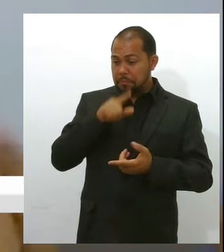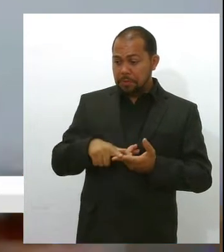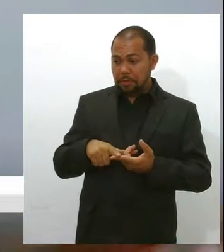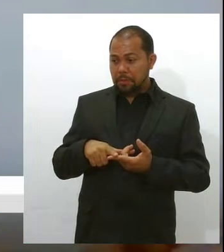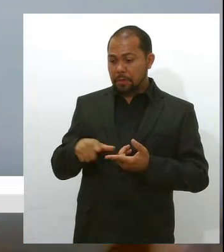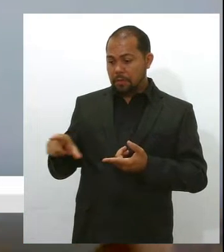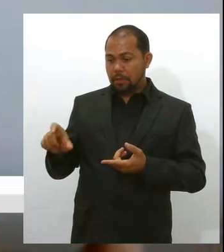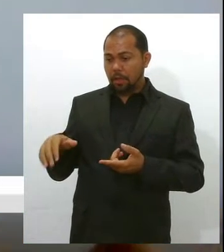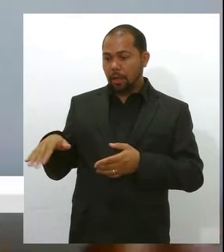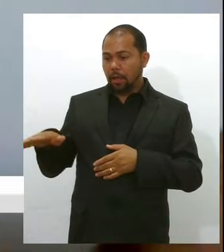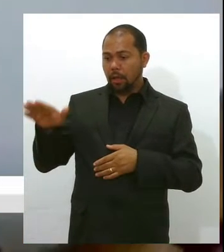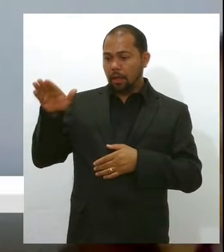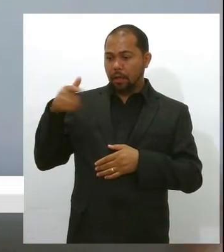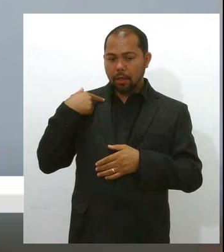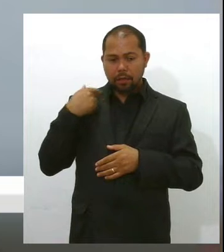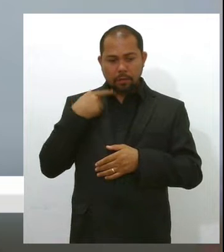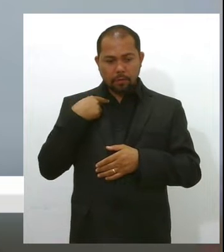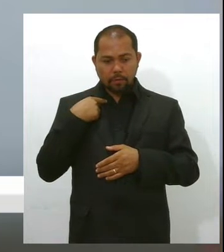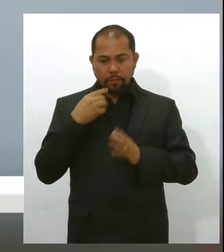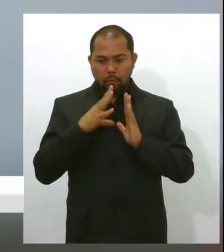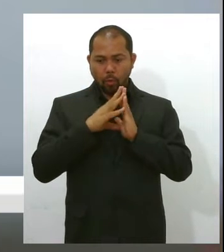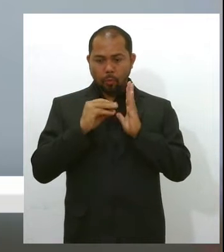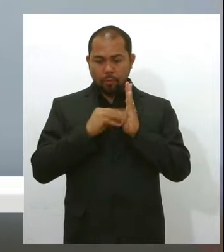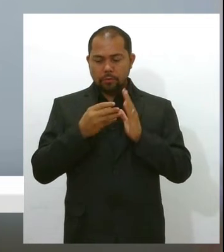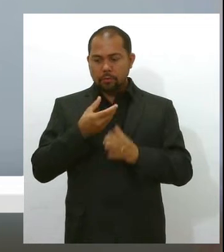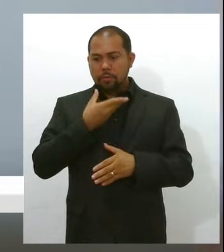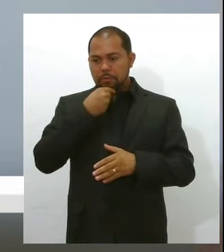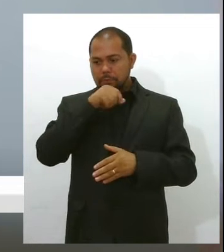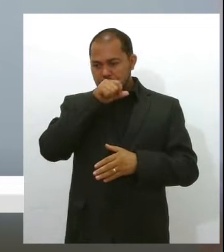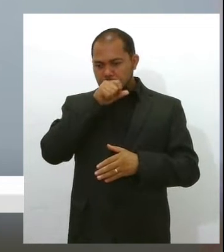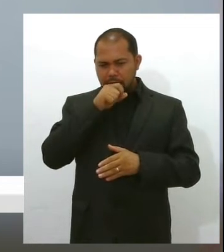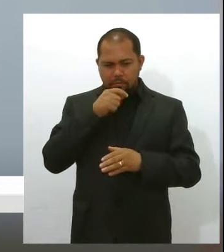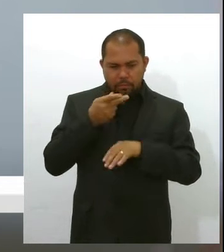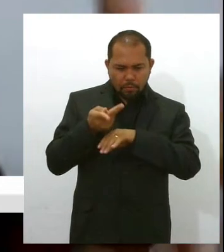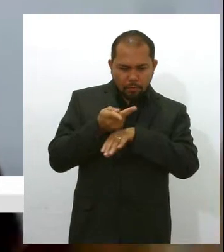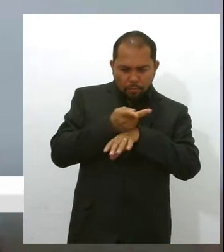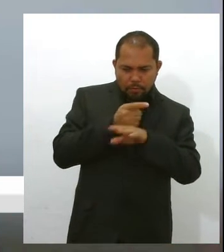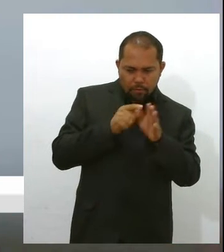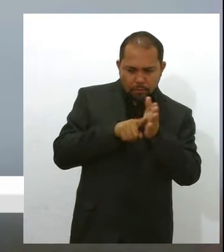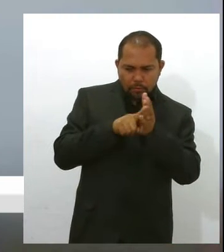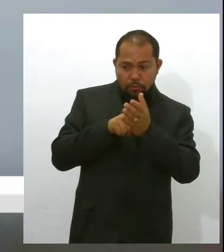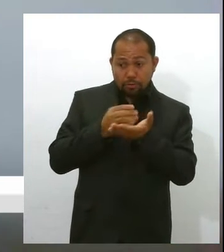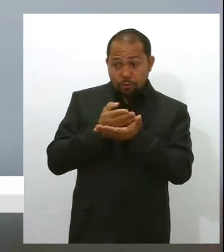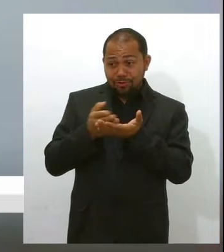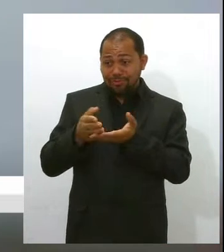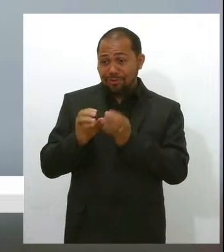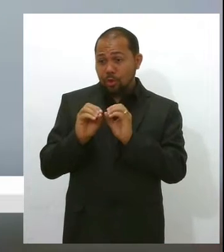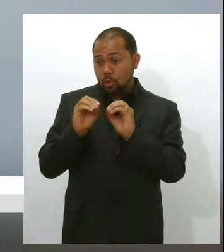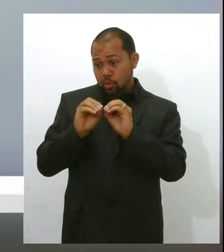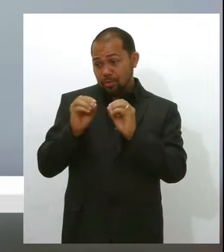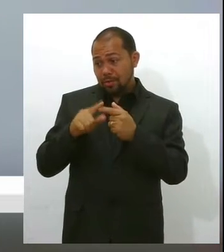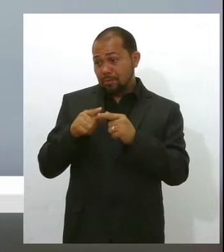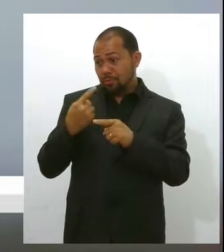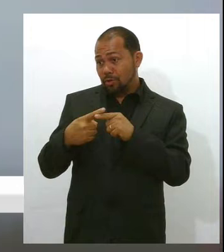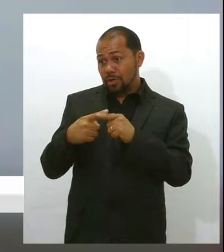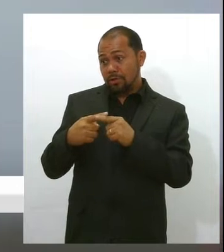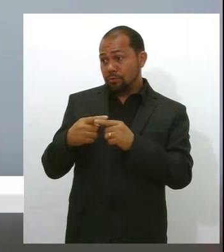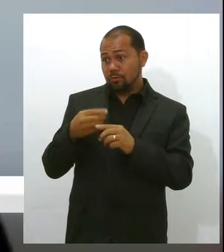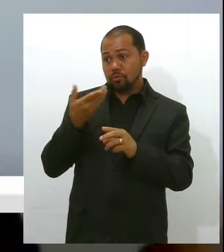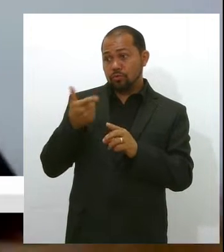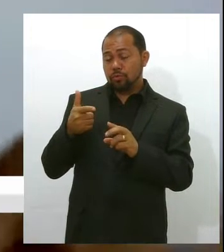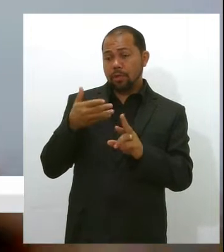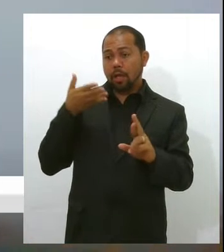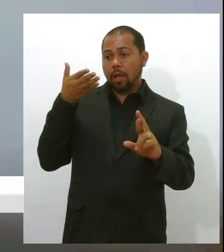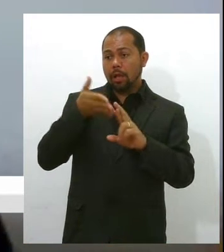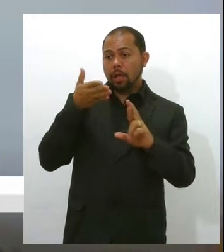estão construindo meio de uma... do zero, porque eles não tiveram esse modelo de paternidade, assim. Então,